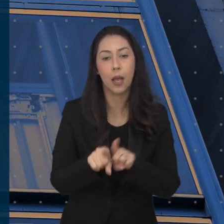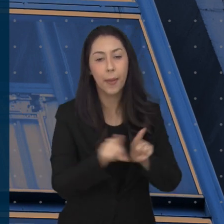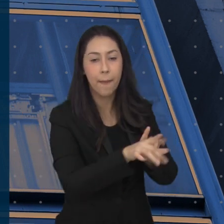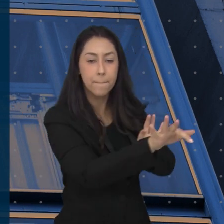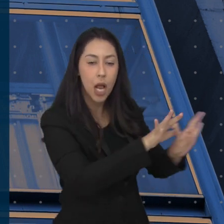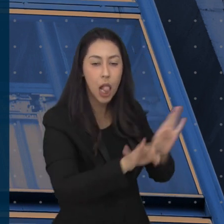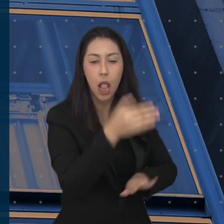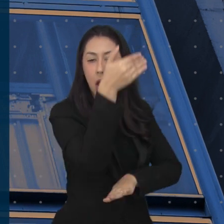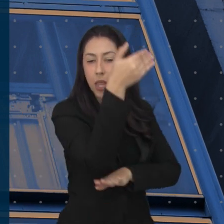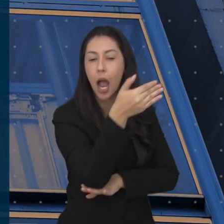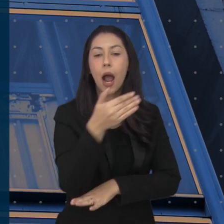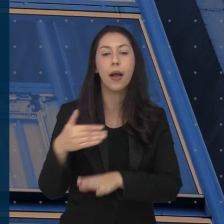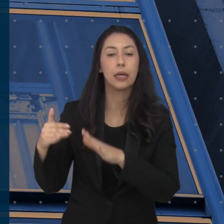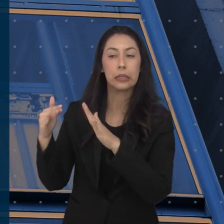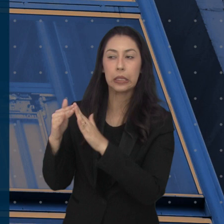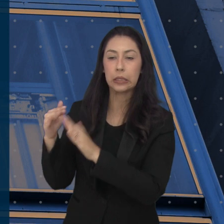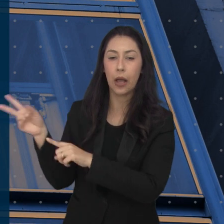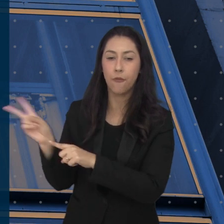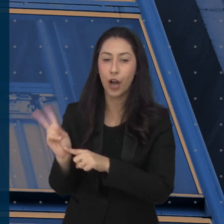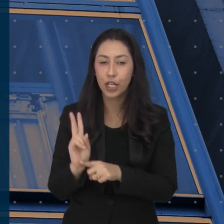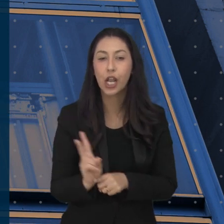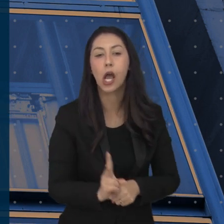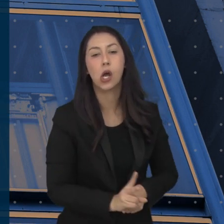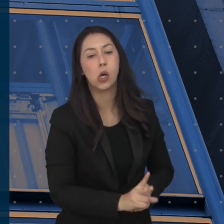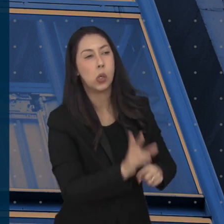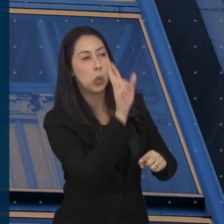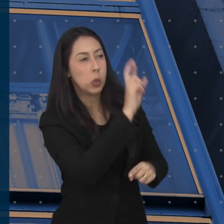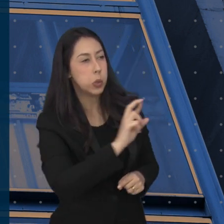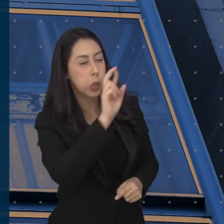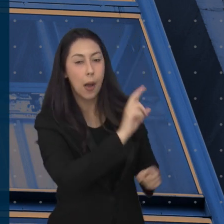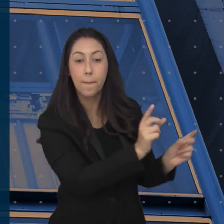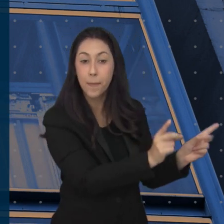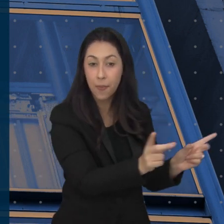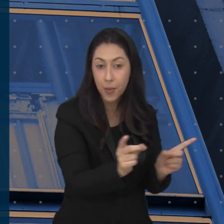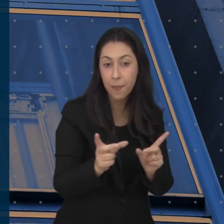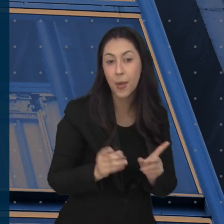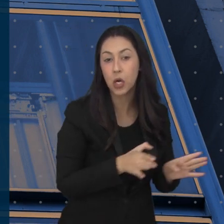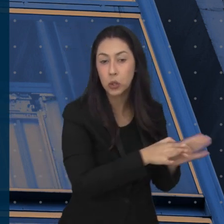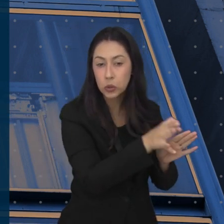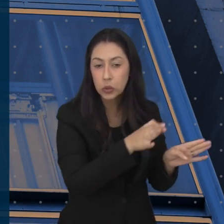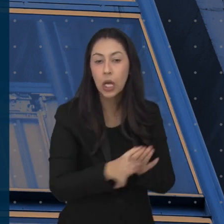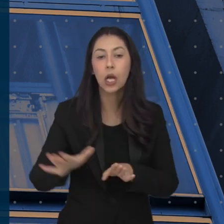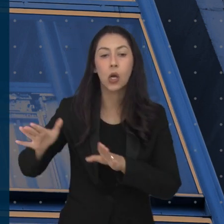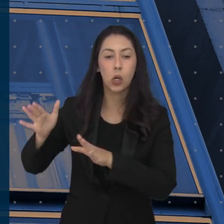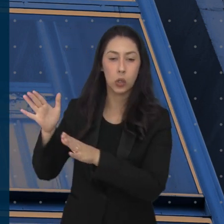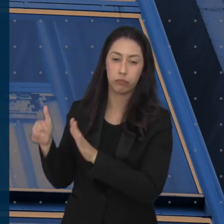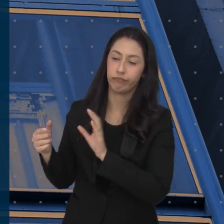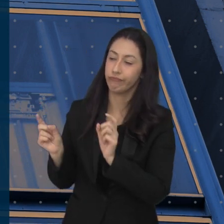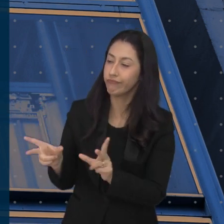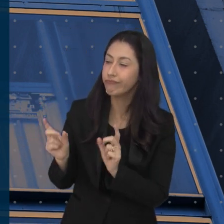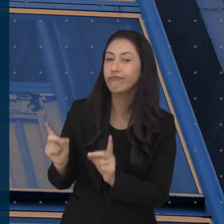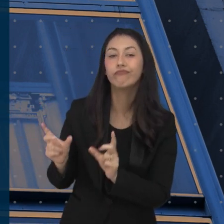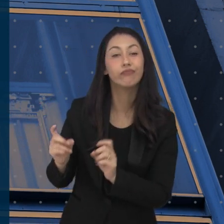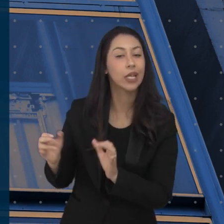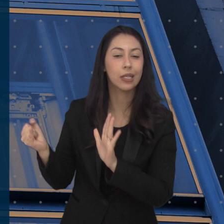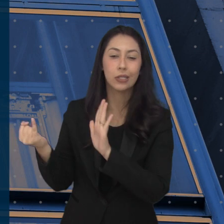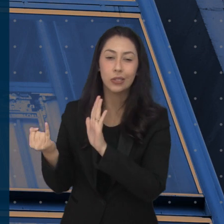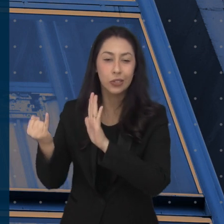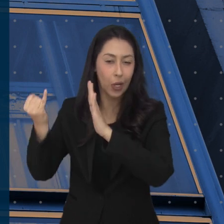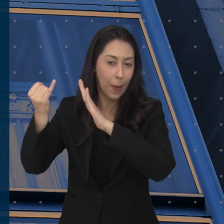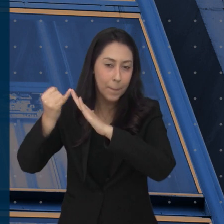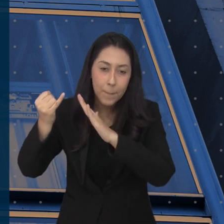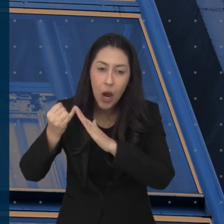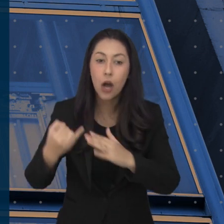conferente de serviços bancários, consultor de vendas, corretor de imóveis, costureira, desenhista, projetista de construção